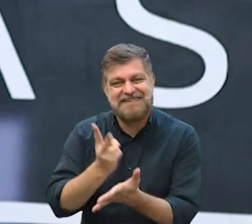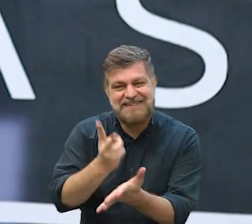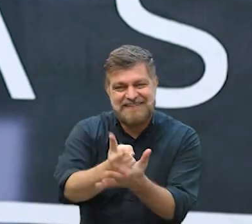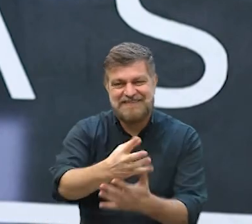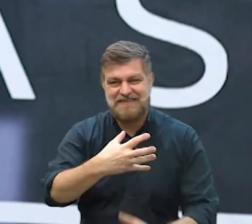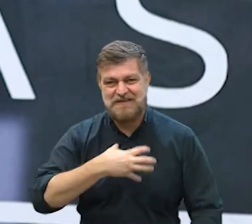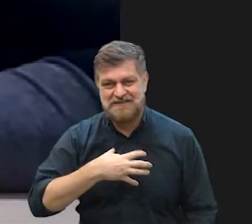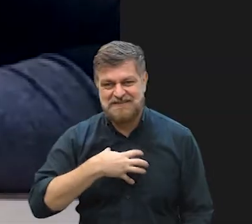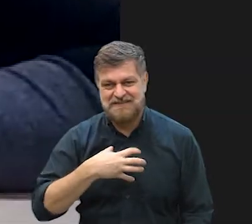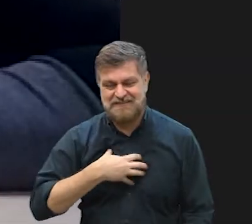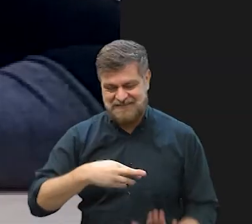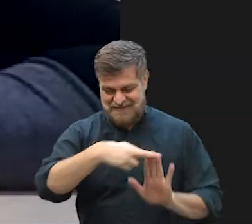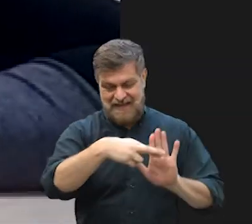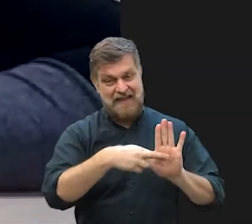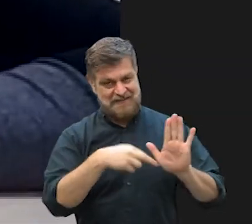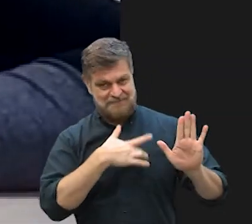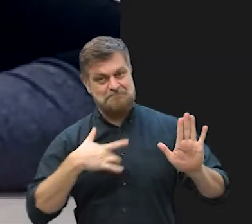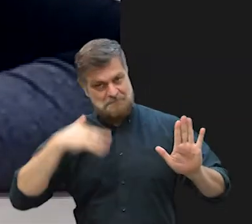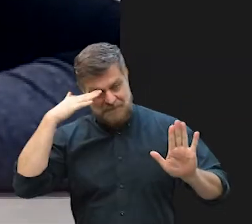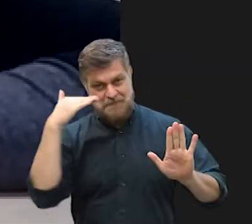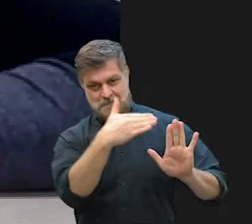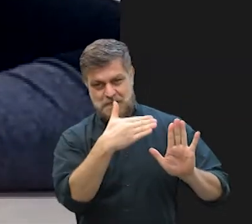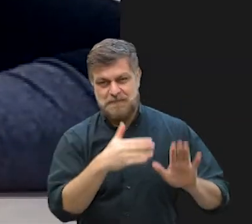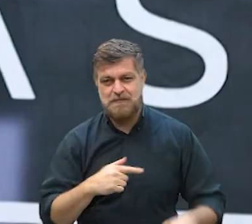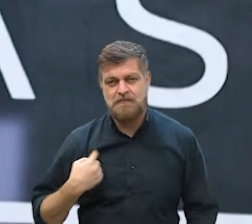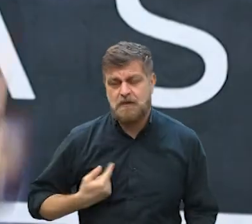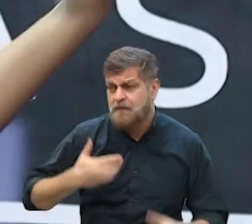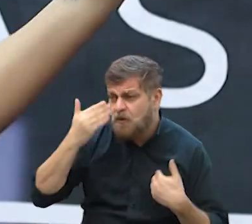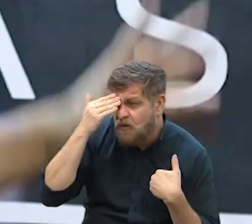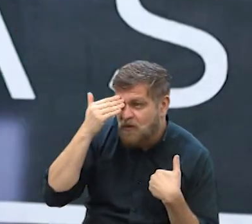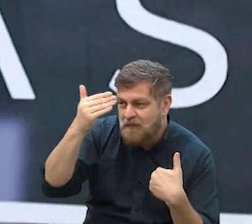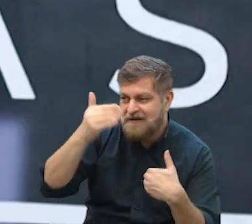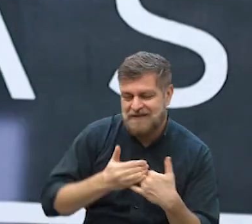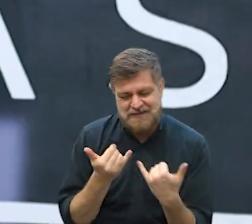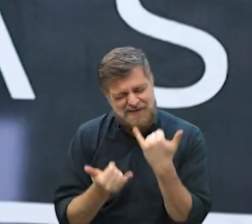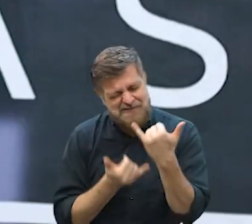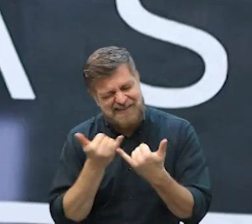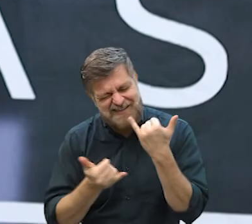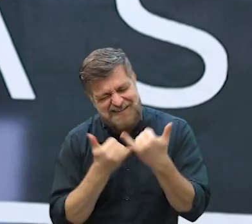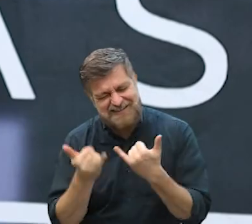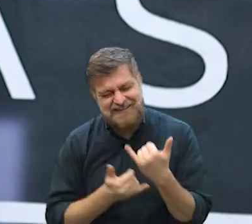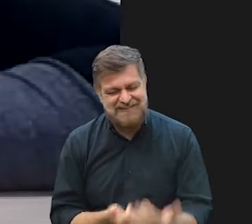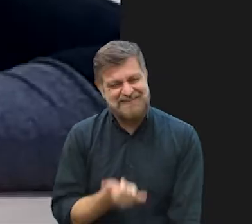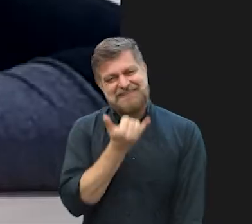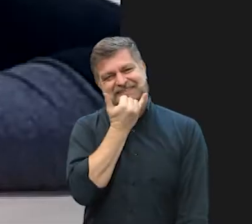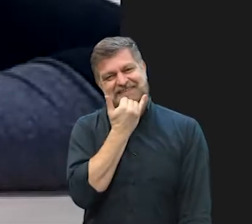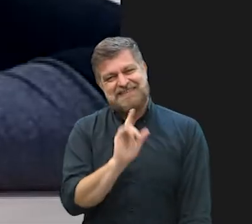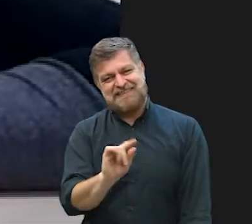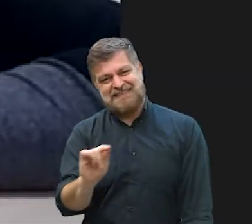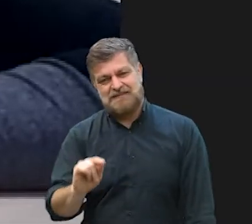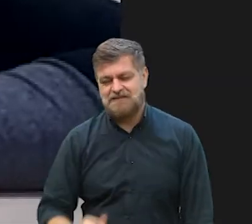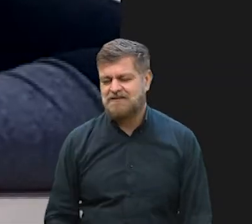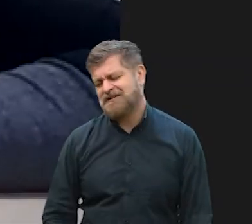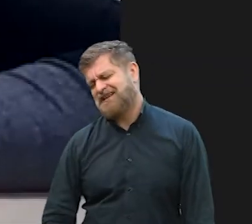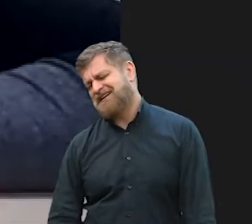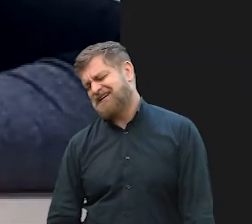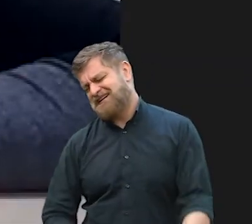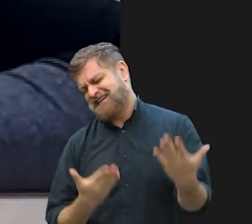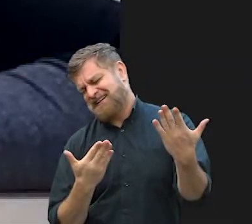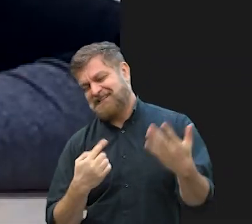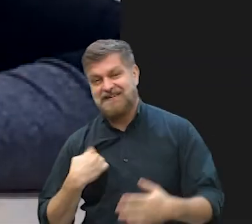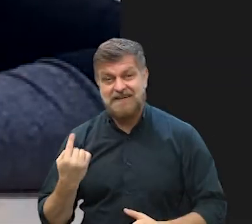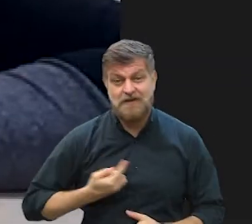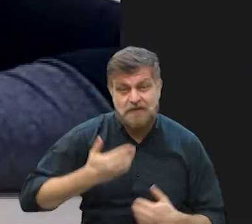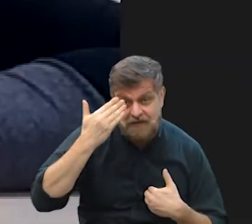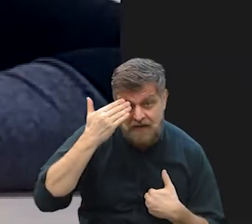o nosso protocolo. Obrigada, viu, Tatiane? Desculpa as brincadeiras aí também. Imagina, eu que